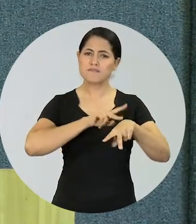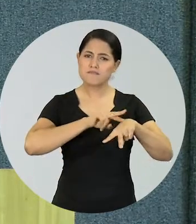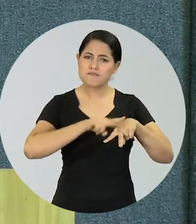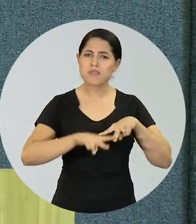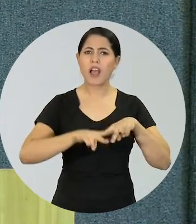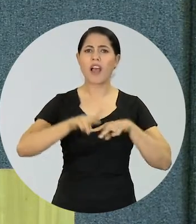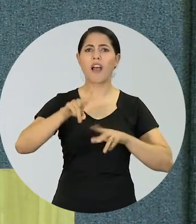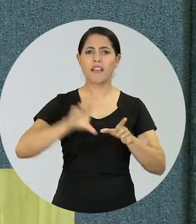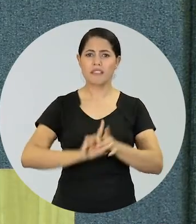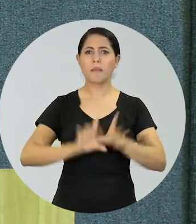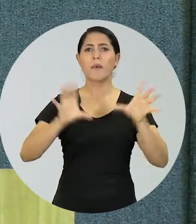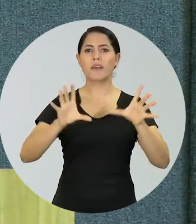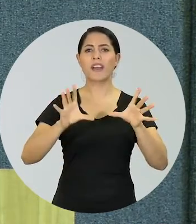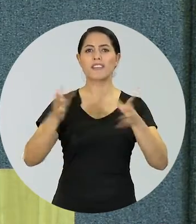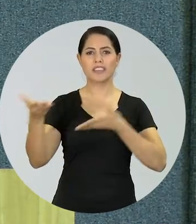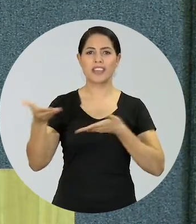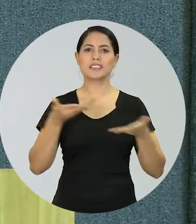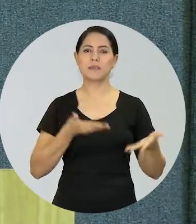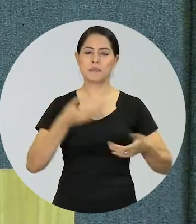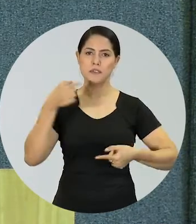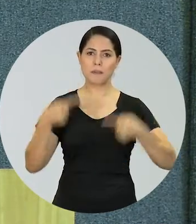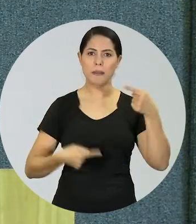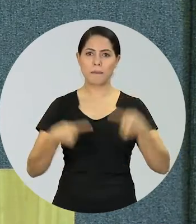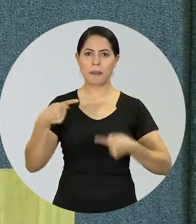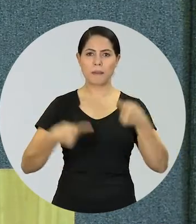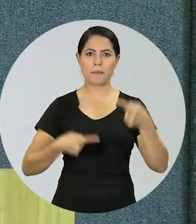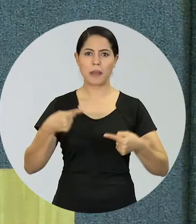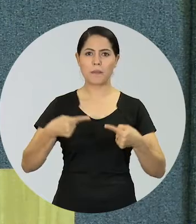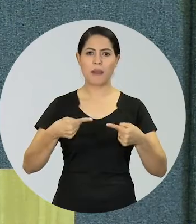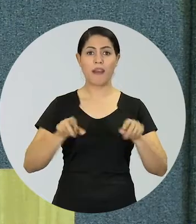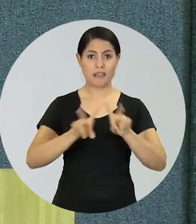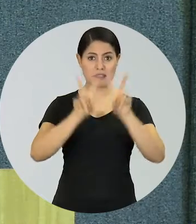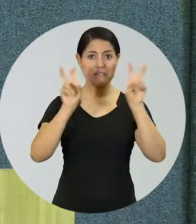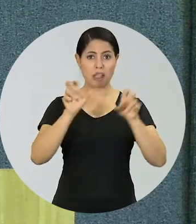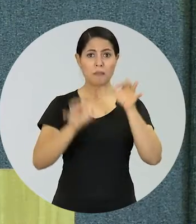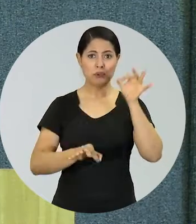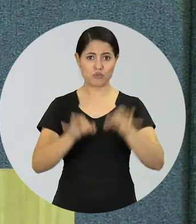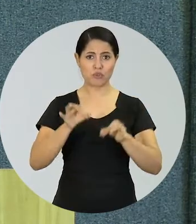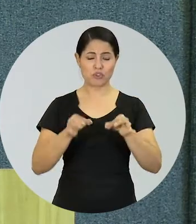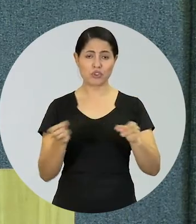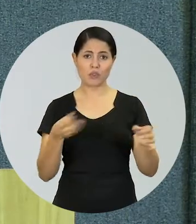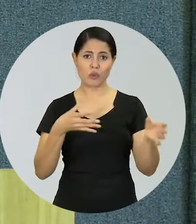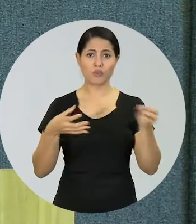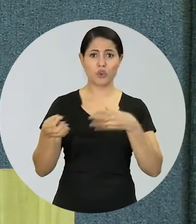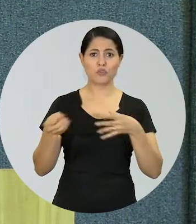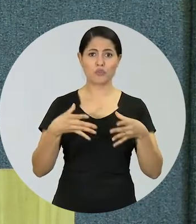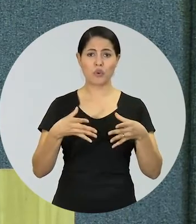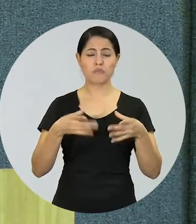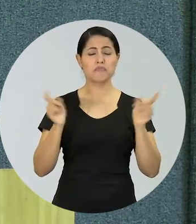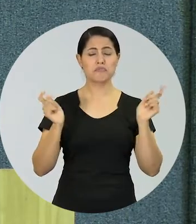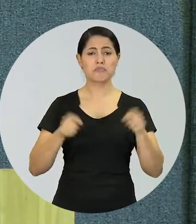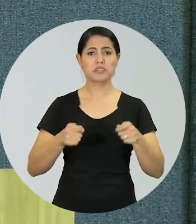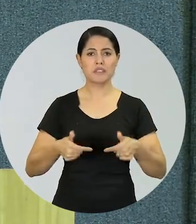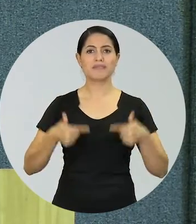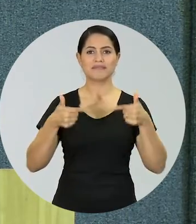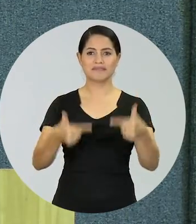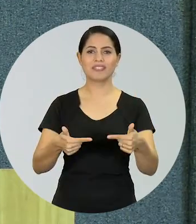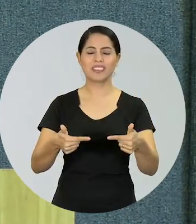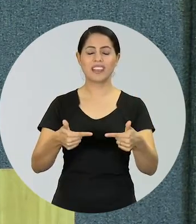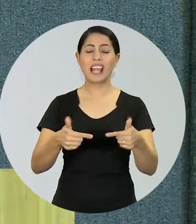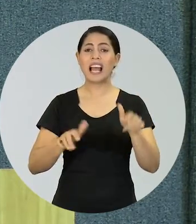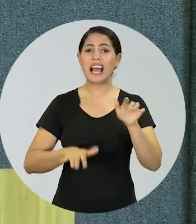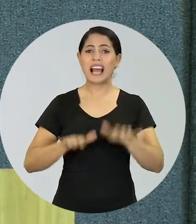aberta, plural, democrática e receptiva para o debate de teses jurídicas inovadoras e paradigmáticas, que, em